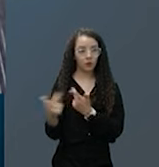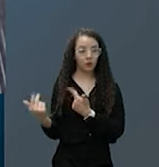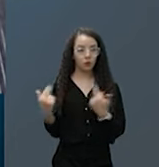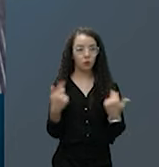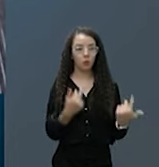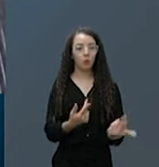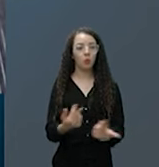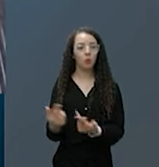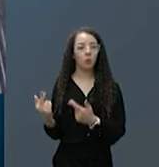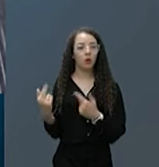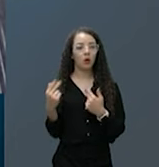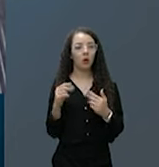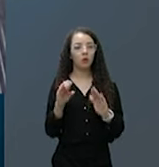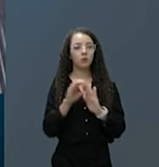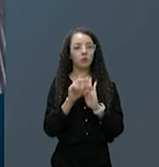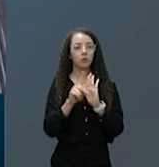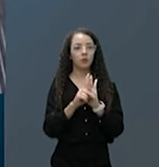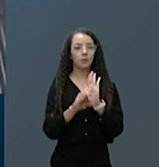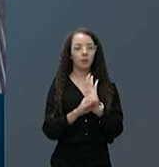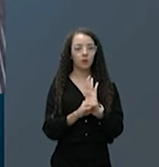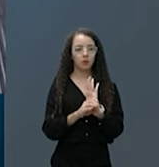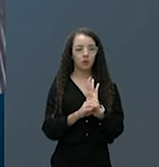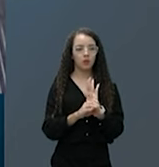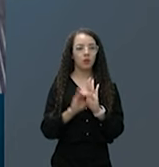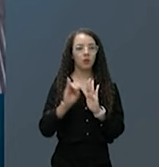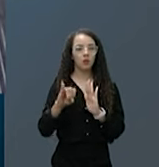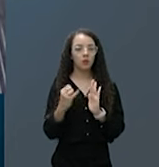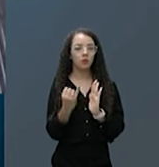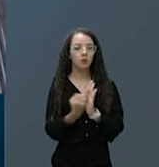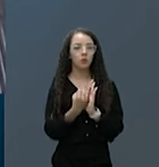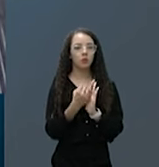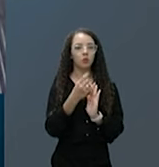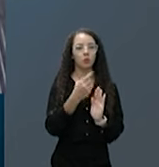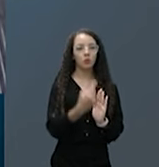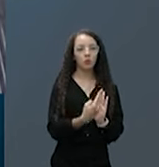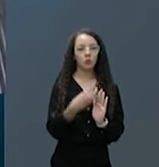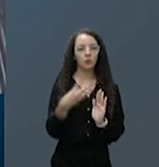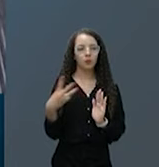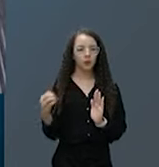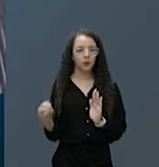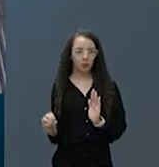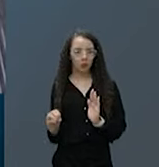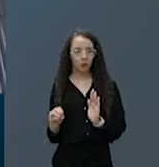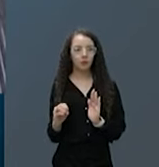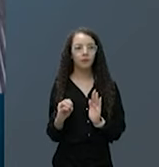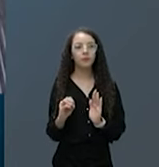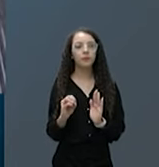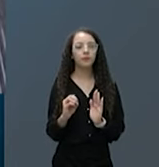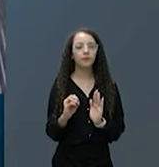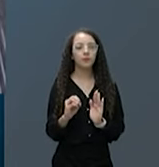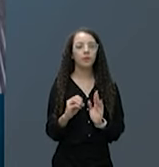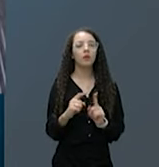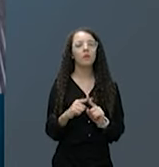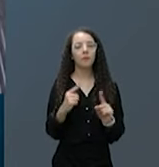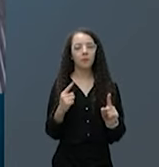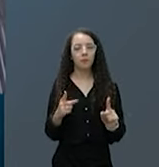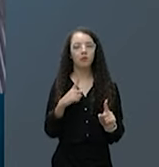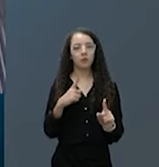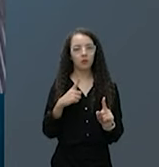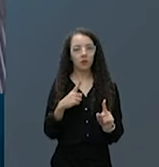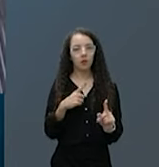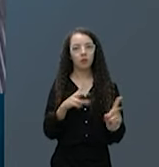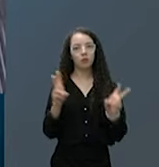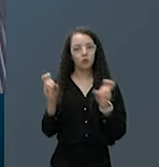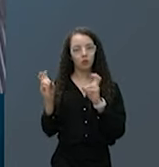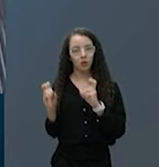1 a 3 do CPC. A controvérsia que enseja o conflito positivo de competência decorre da